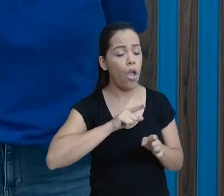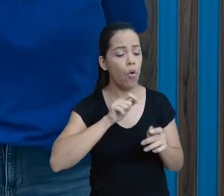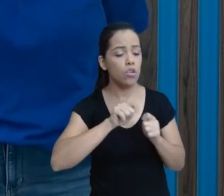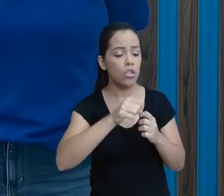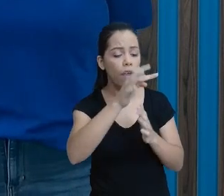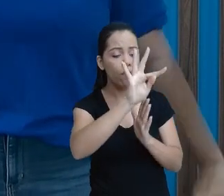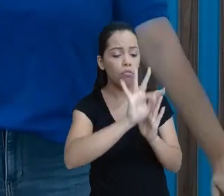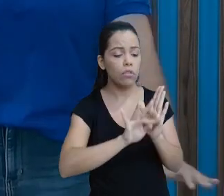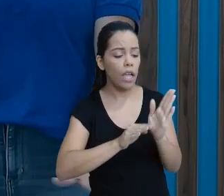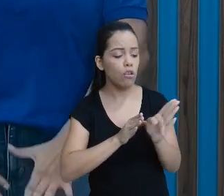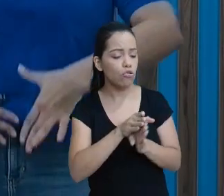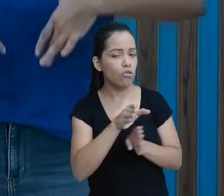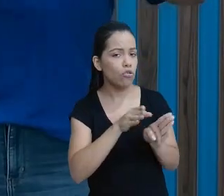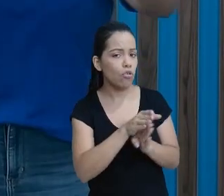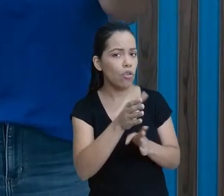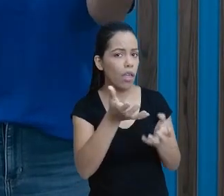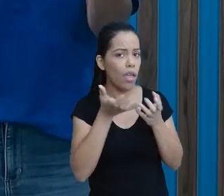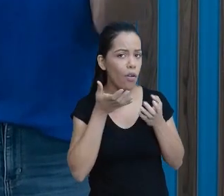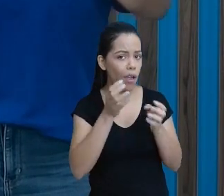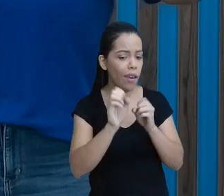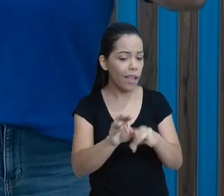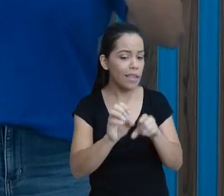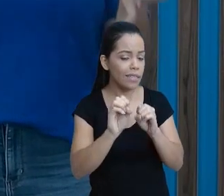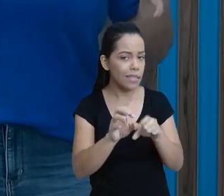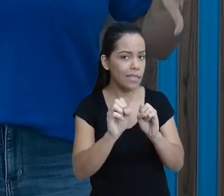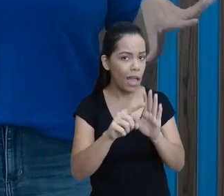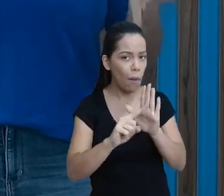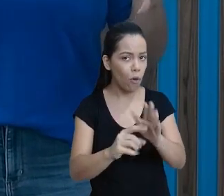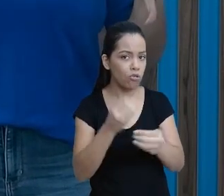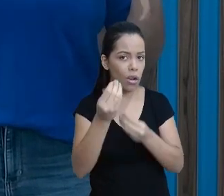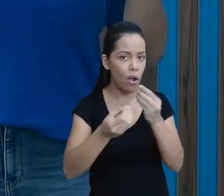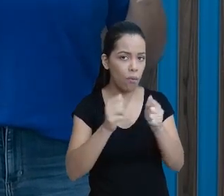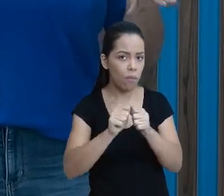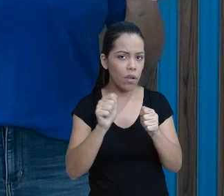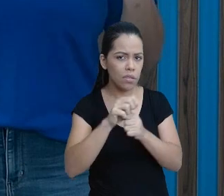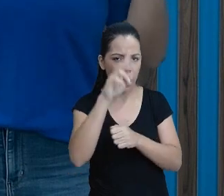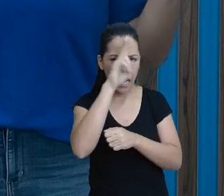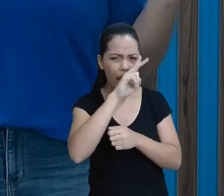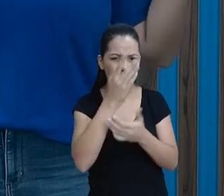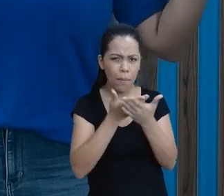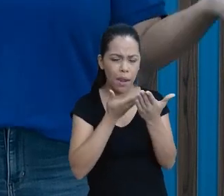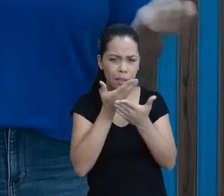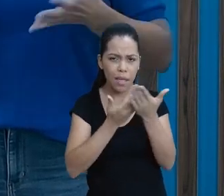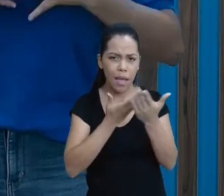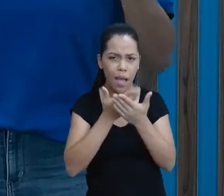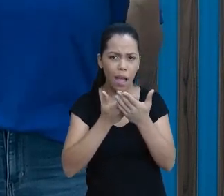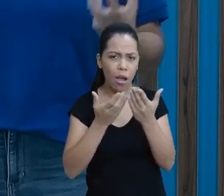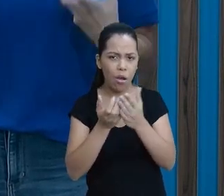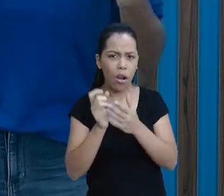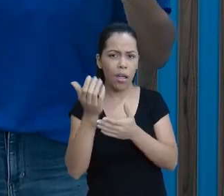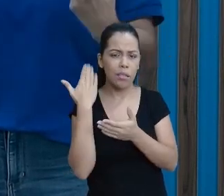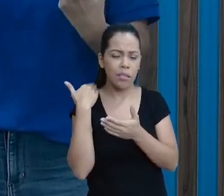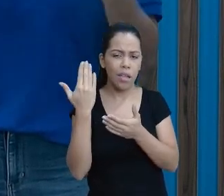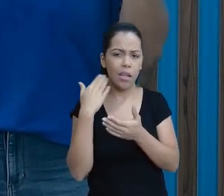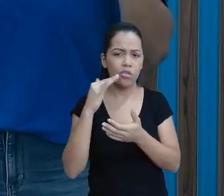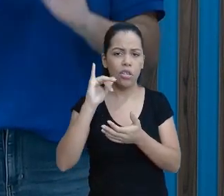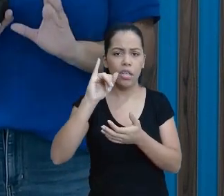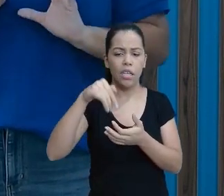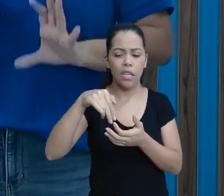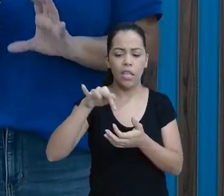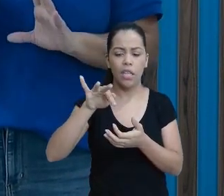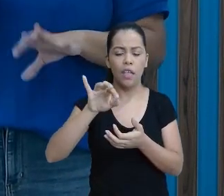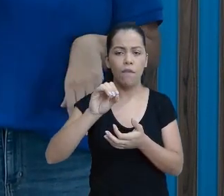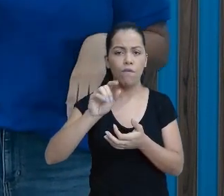instruir, eu quero ensinar. Lembram na aula de infográfico? O infográfico ele tinha um objetivo próprio, ele tinha um